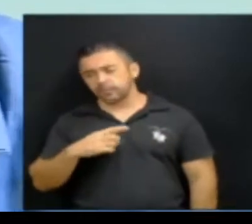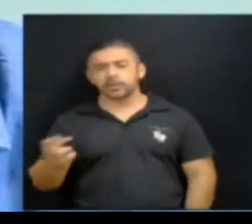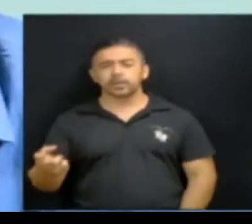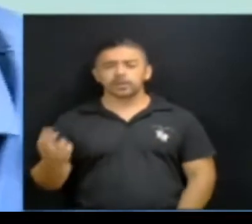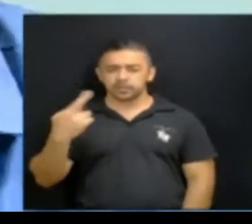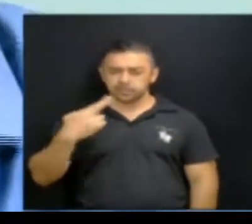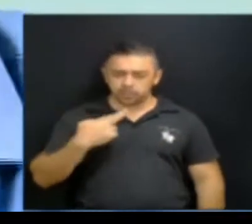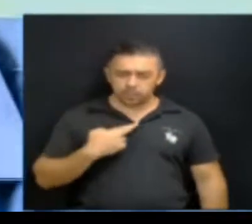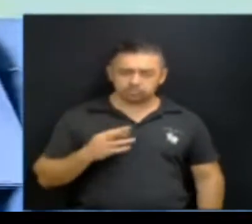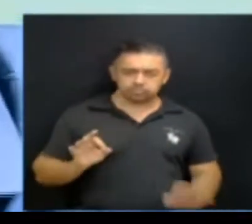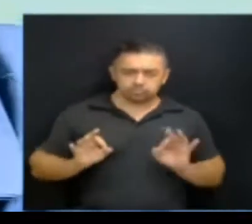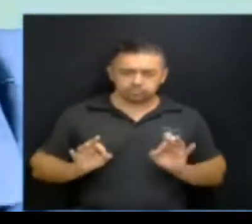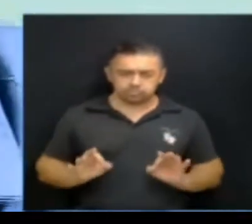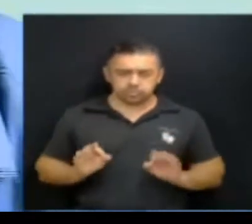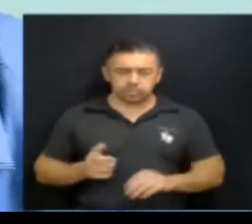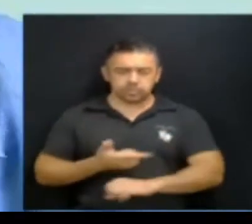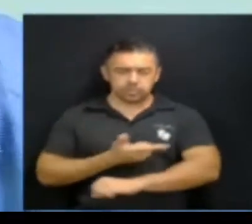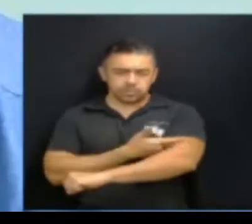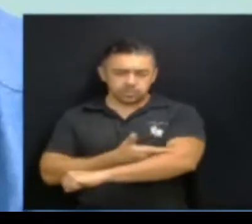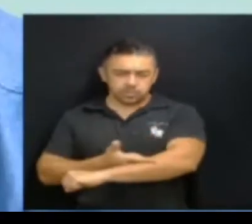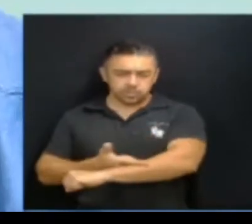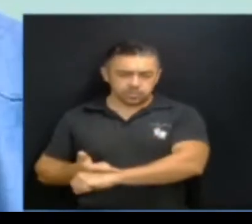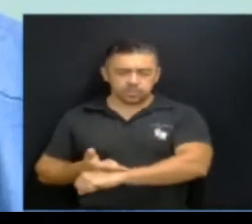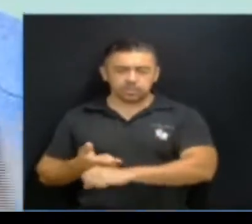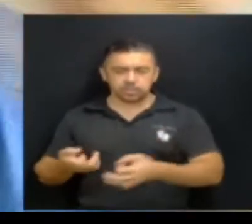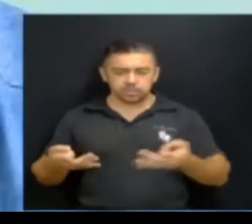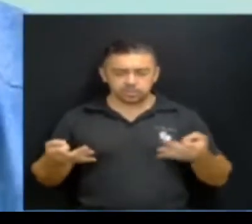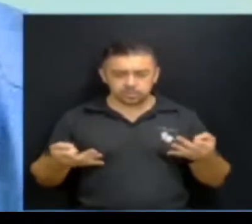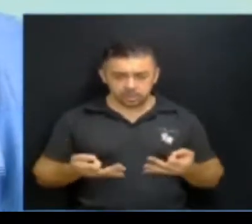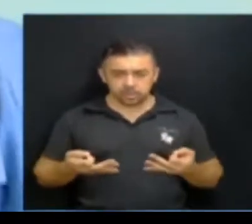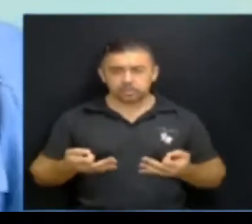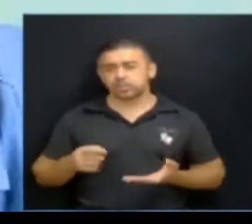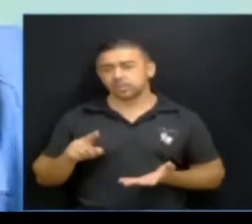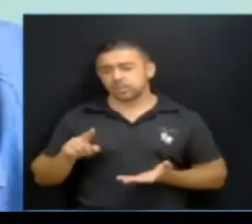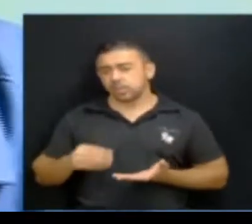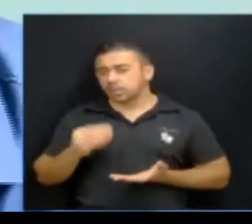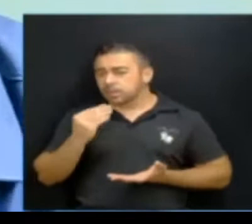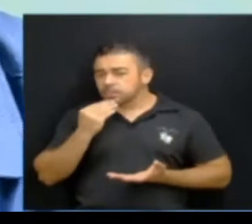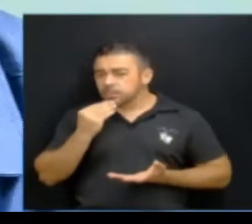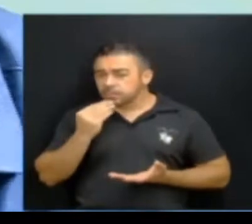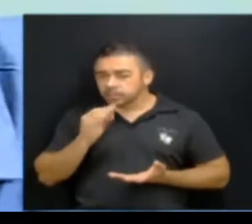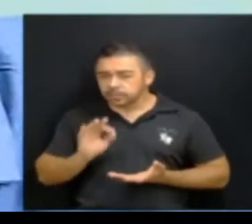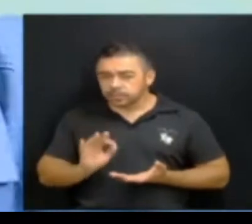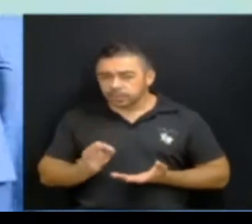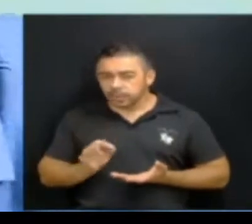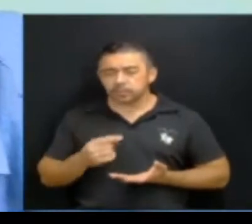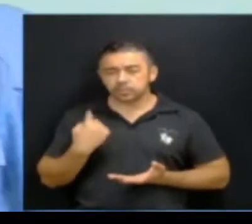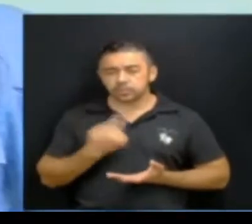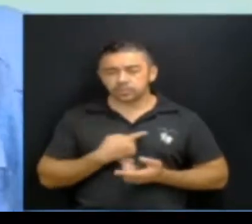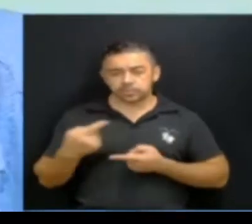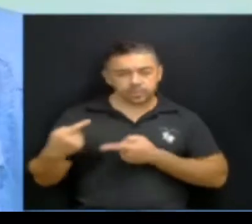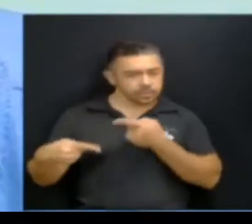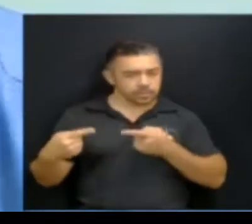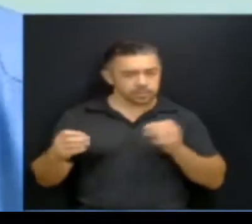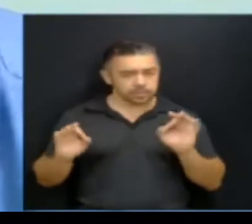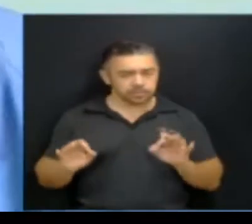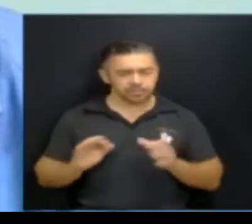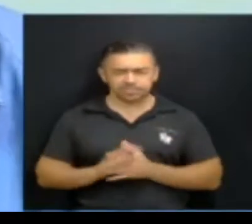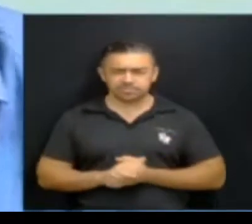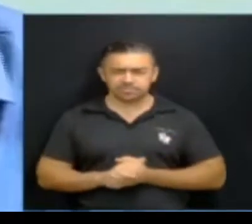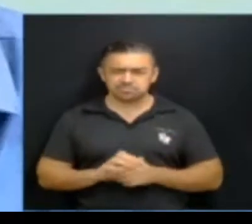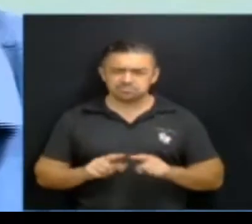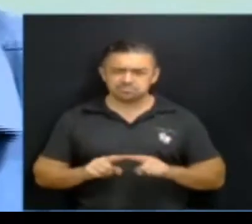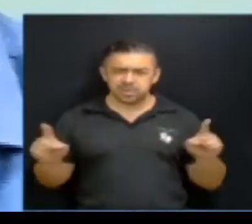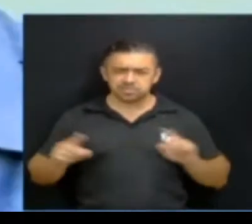com educação, que trataram no termo técnico, que oportunizaram a gente fazer um debate. Mas